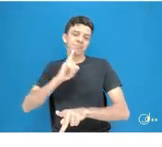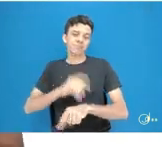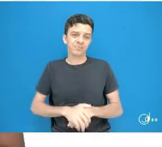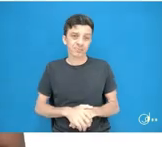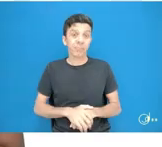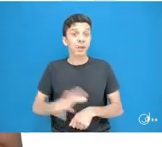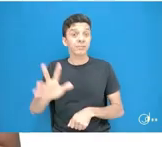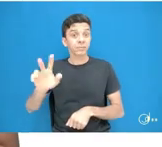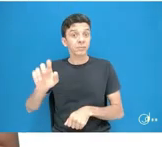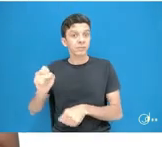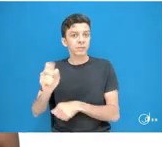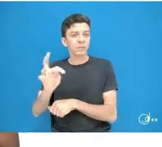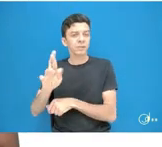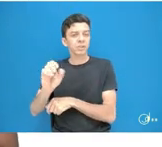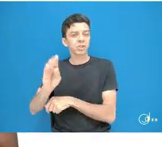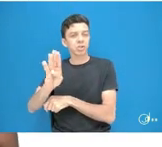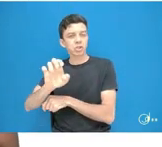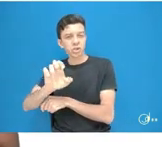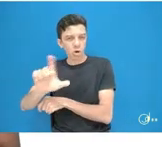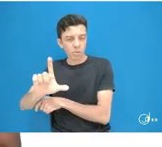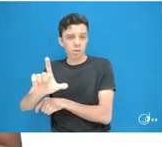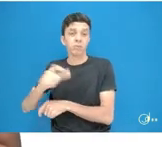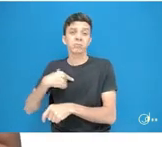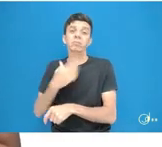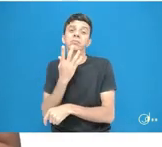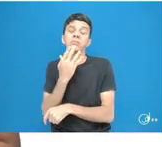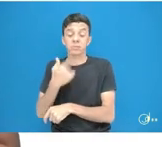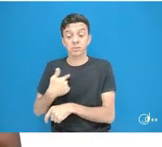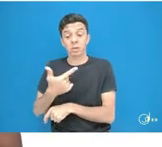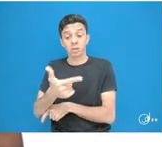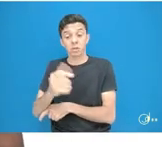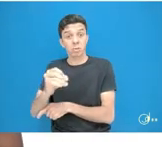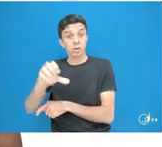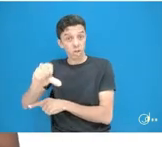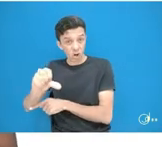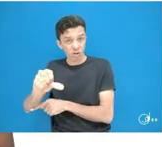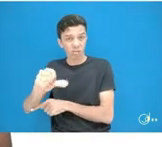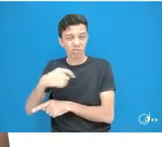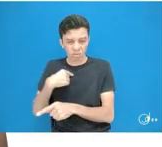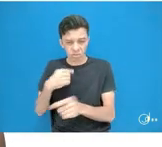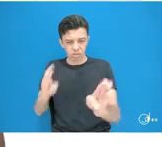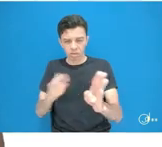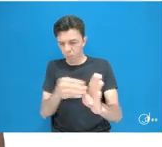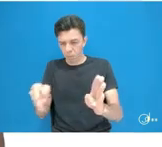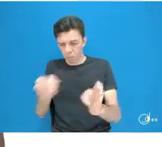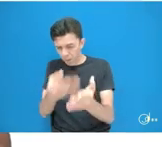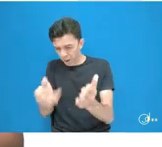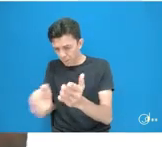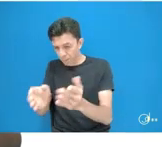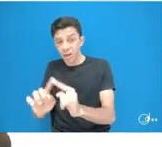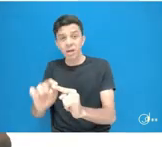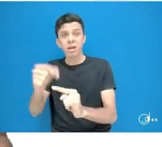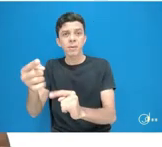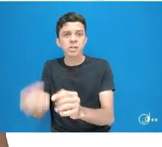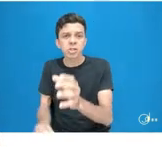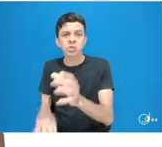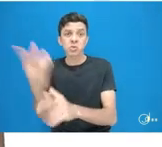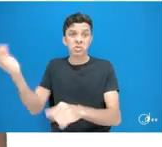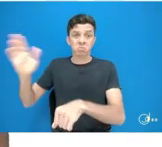surdo. Segundo Strobel, 2009, depois de anos de prejuízos, surge o que ela chama de